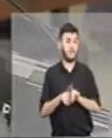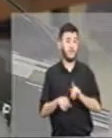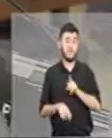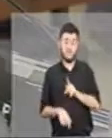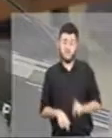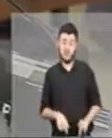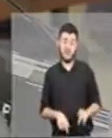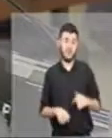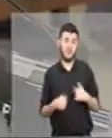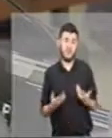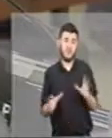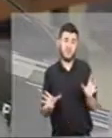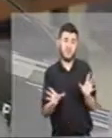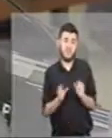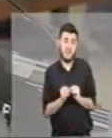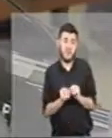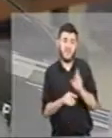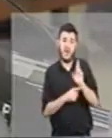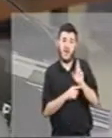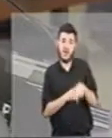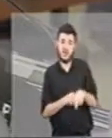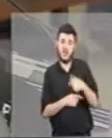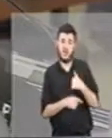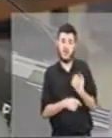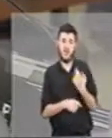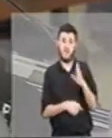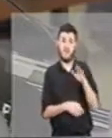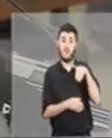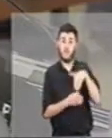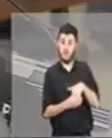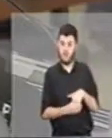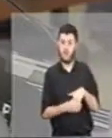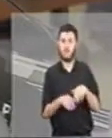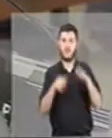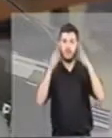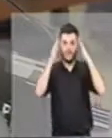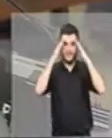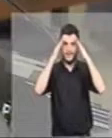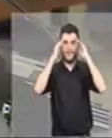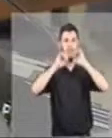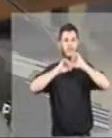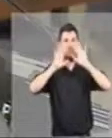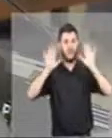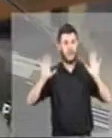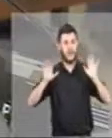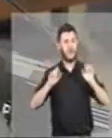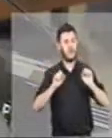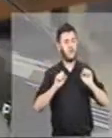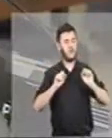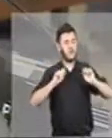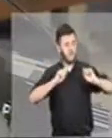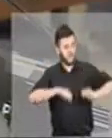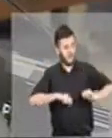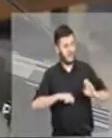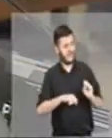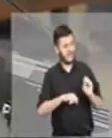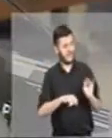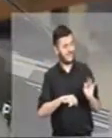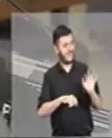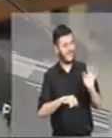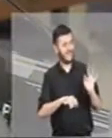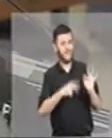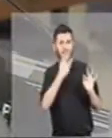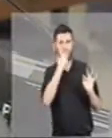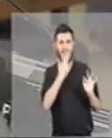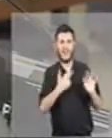as breves razões do meu voto. Eu entendo que houve usurpação da competência e acolho a reclamação